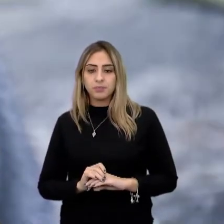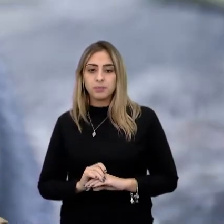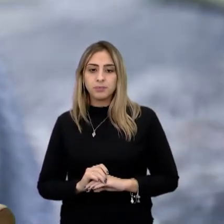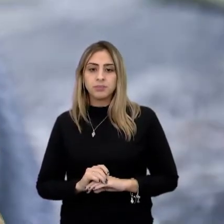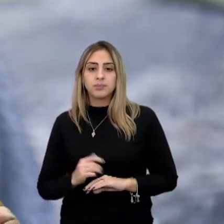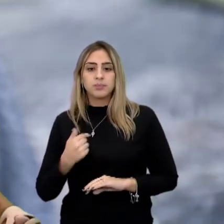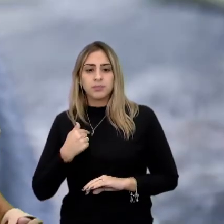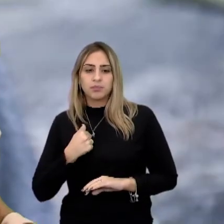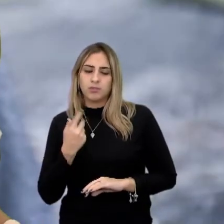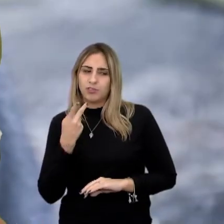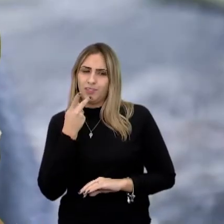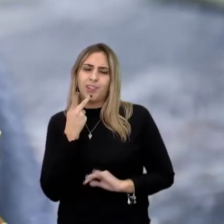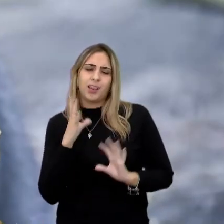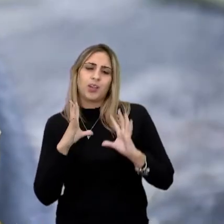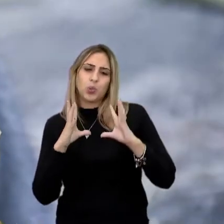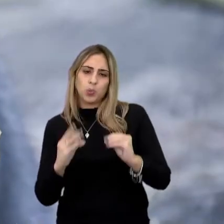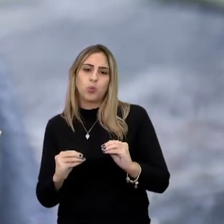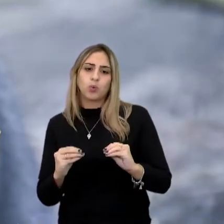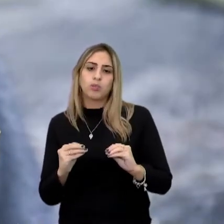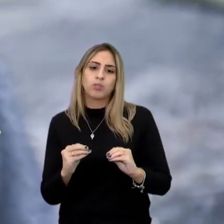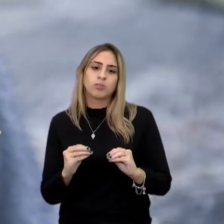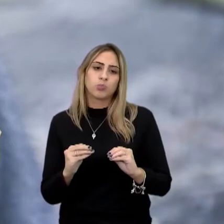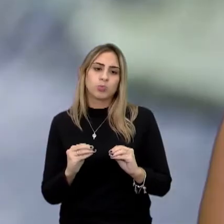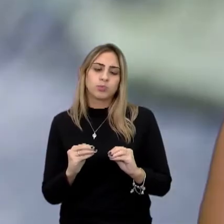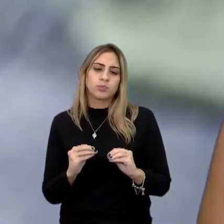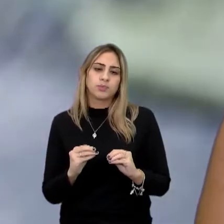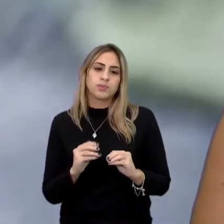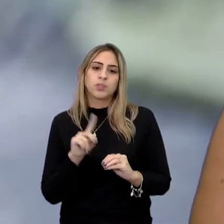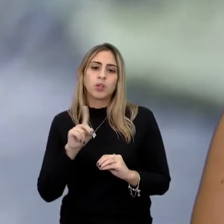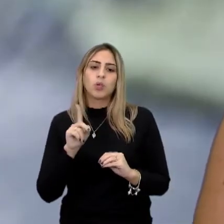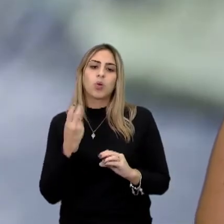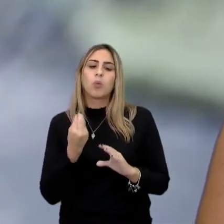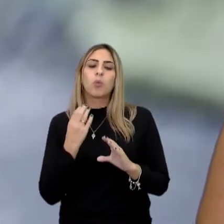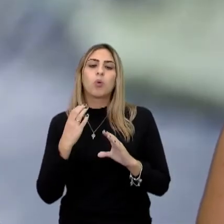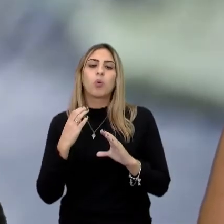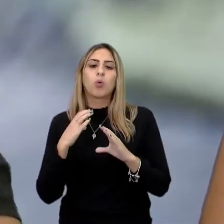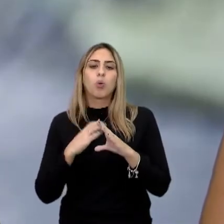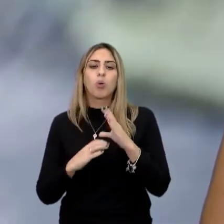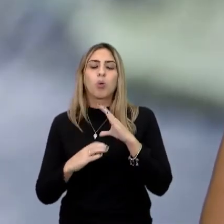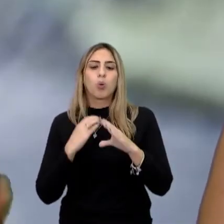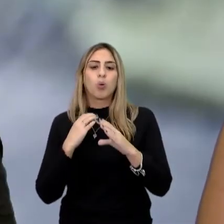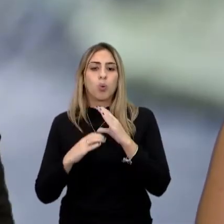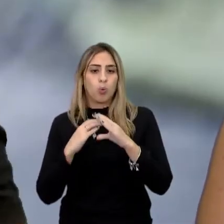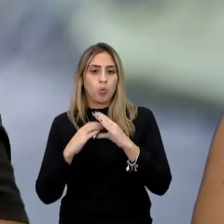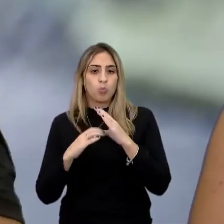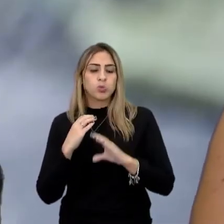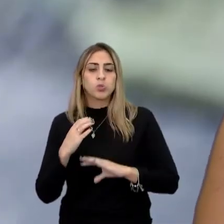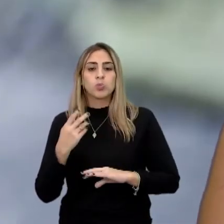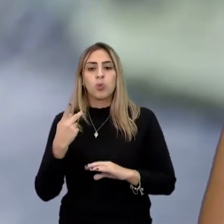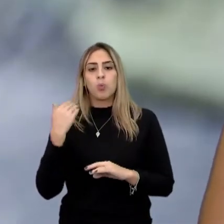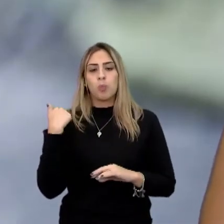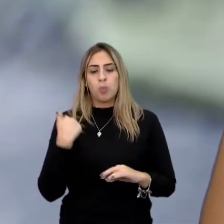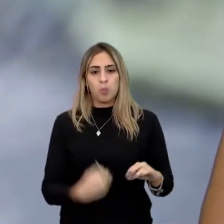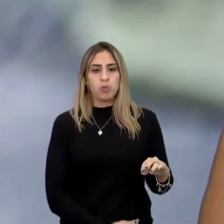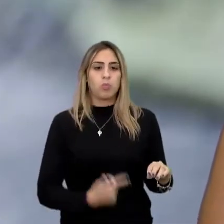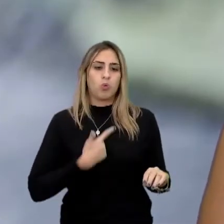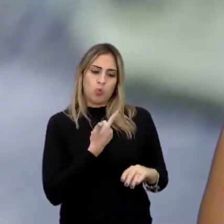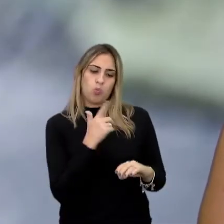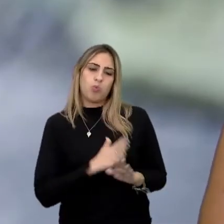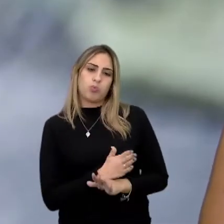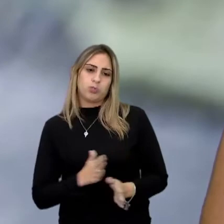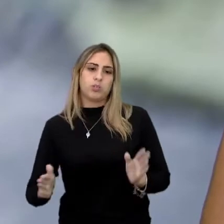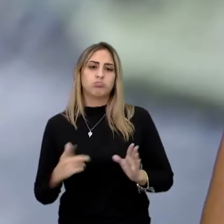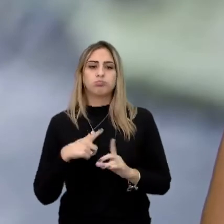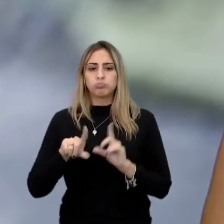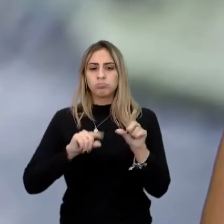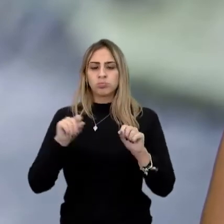dizer que todas. Exatamente. A não ser, assim, concurso público, né? Porque é outro processo, né, de escolha. Mas